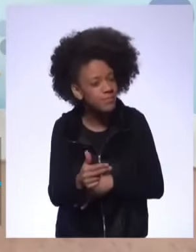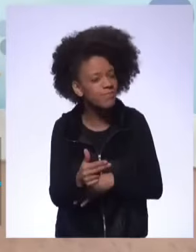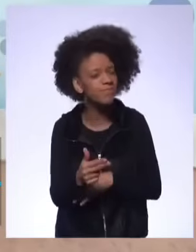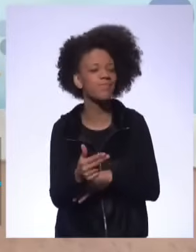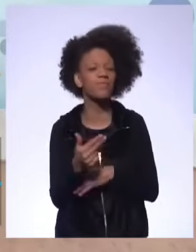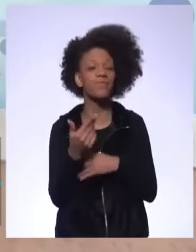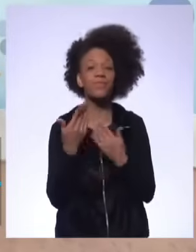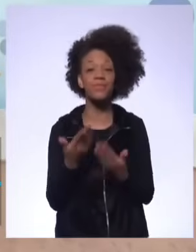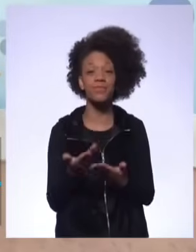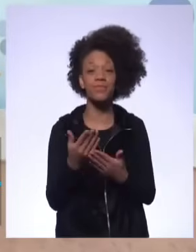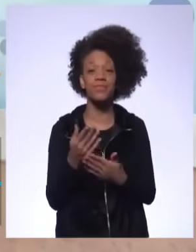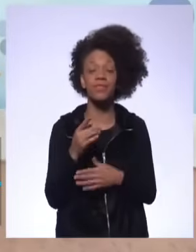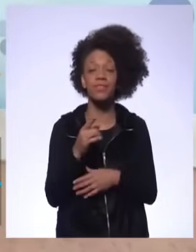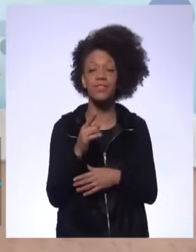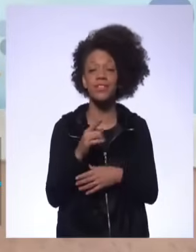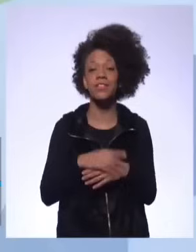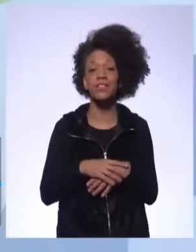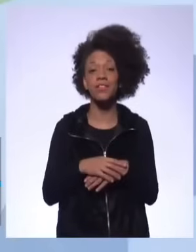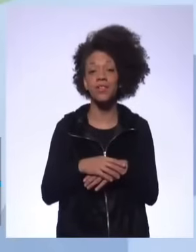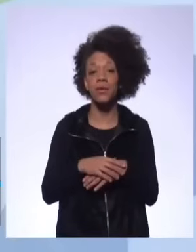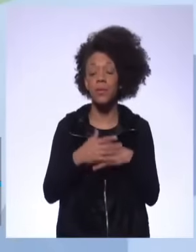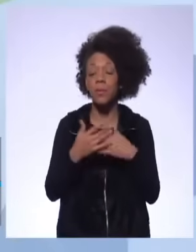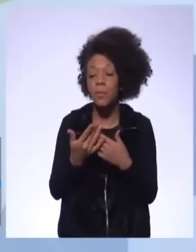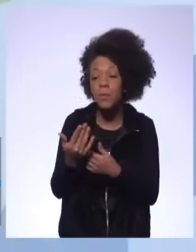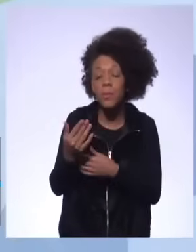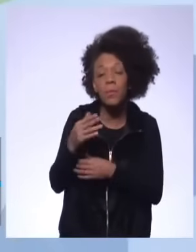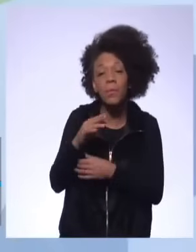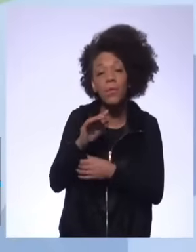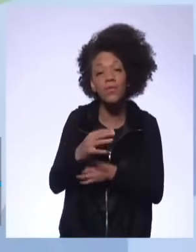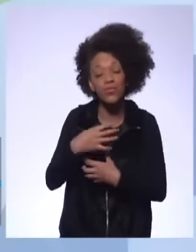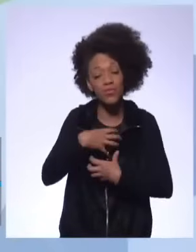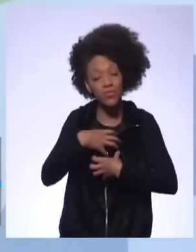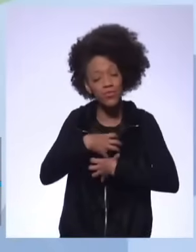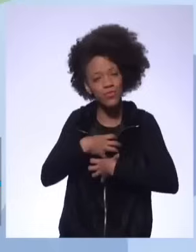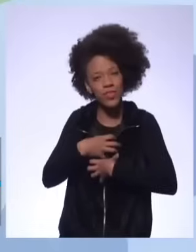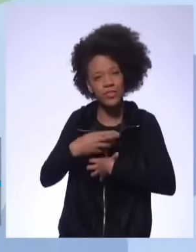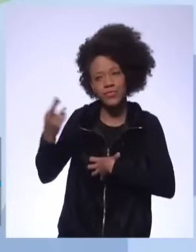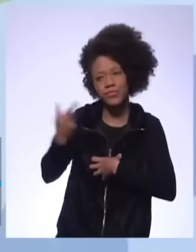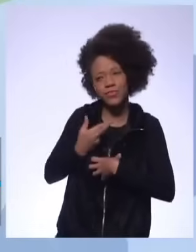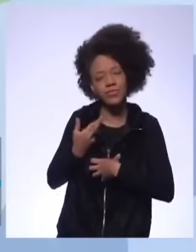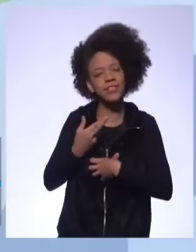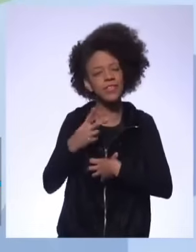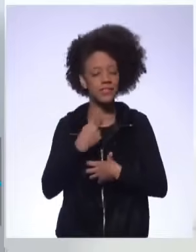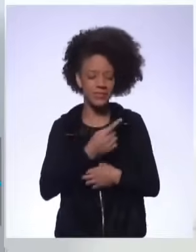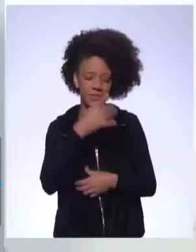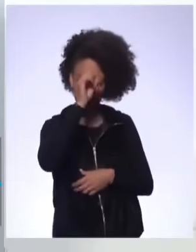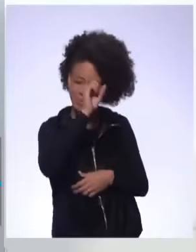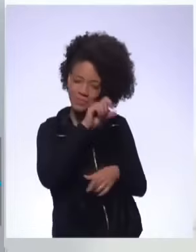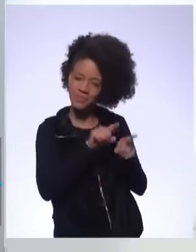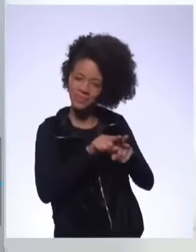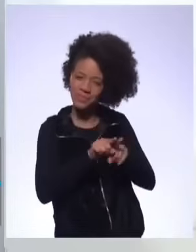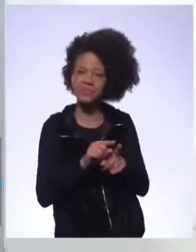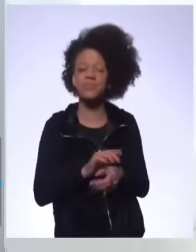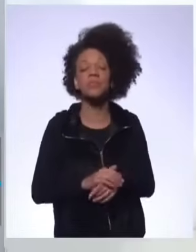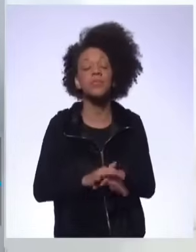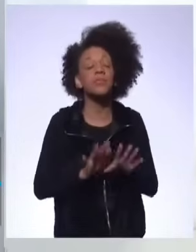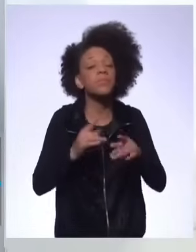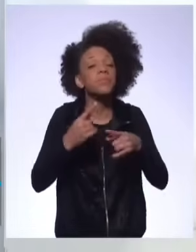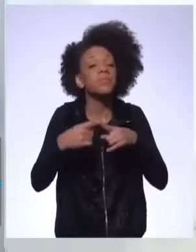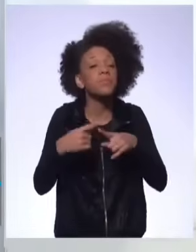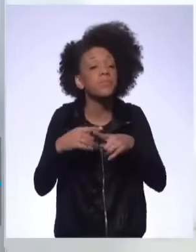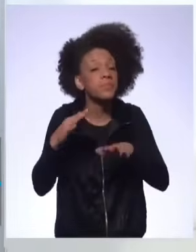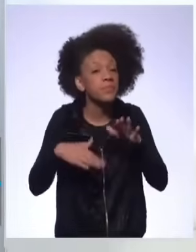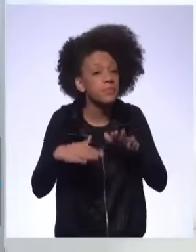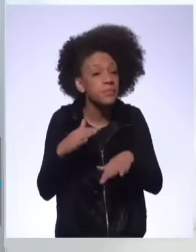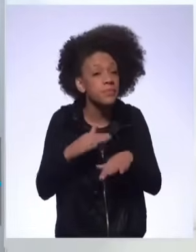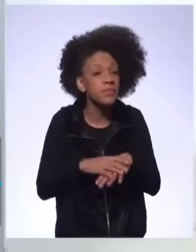Ed, quando vocês colocam com as palavras de vocês, porque aí a gente aprende também um pouco. Exatamente. Porque às vezes, gente, a gente está achando